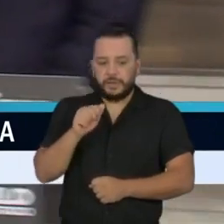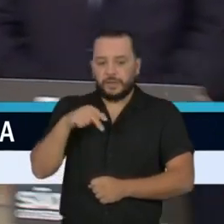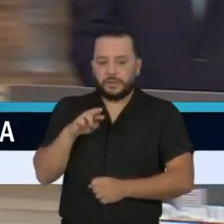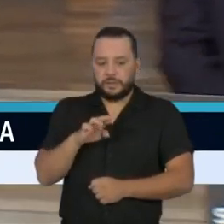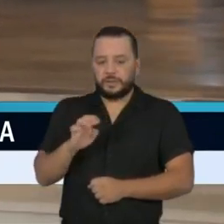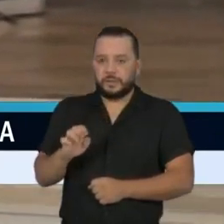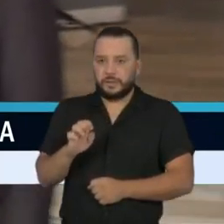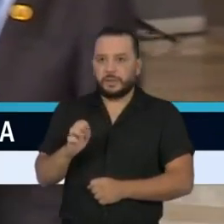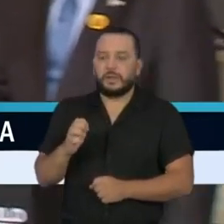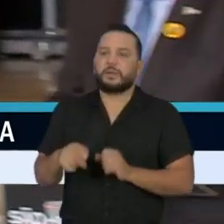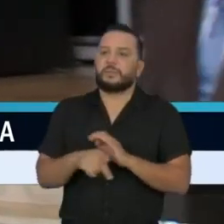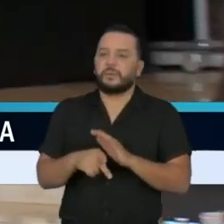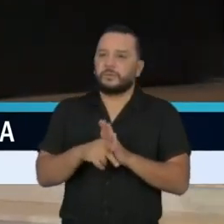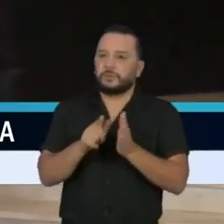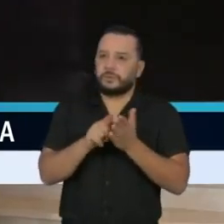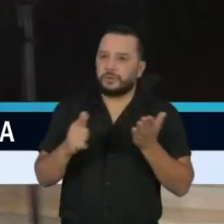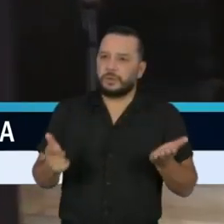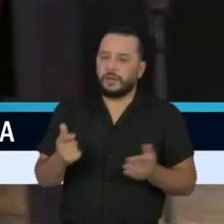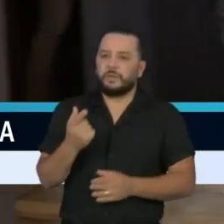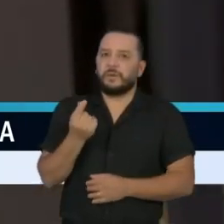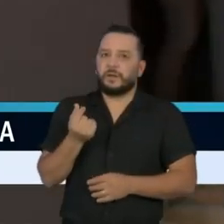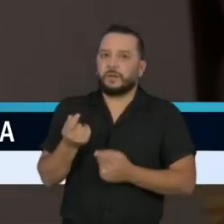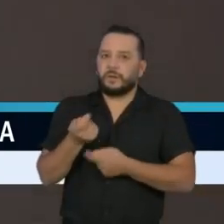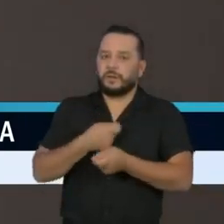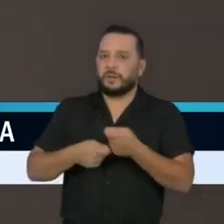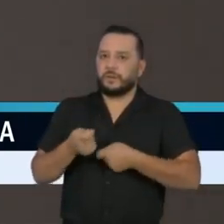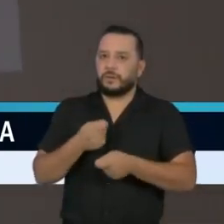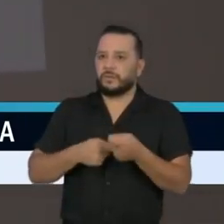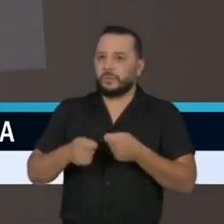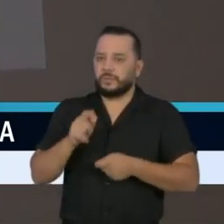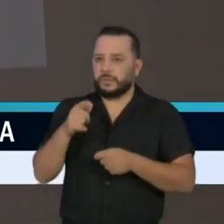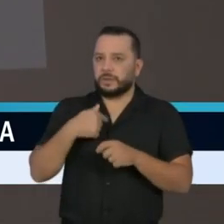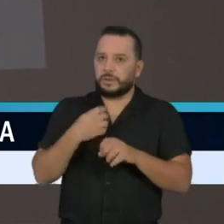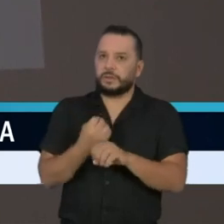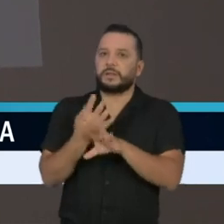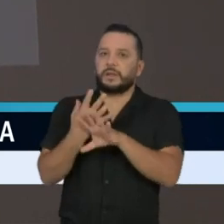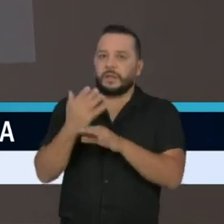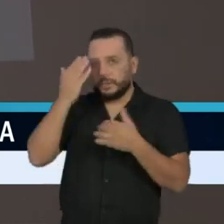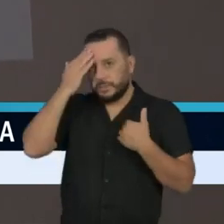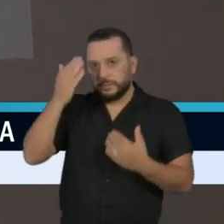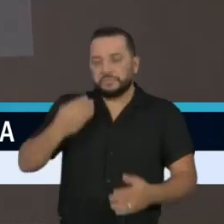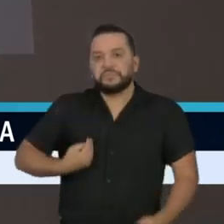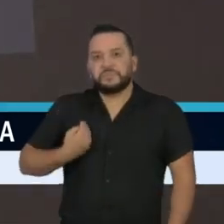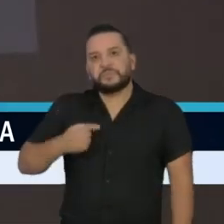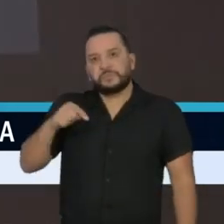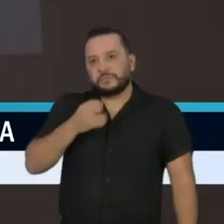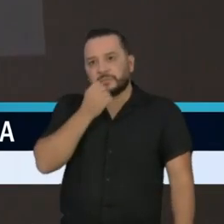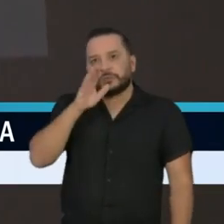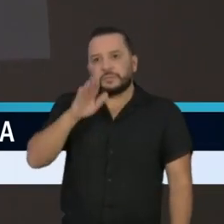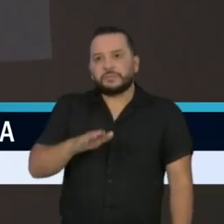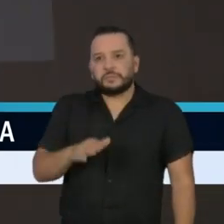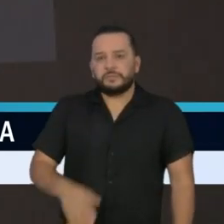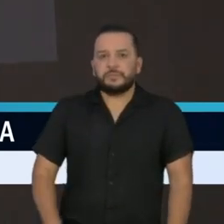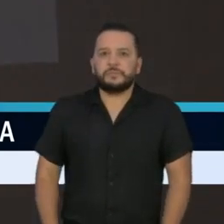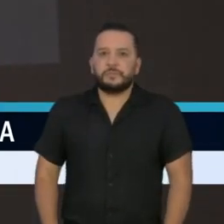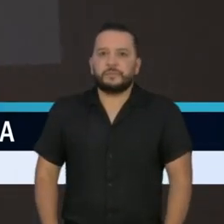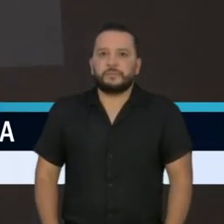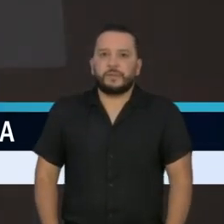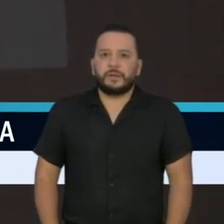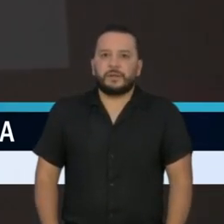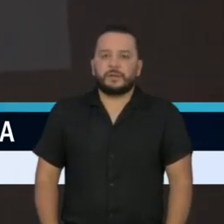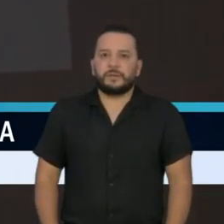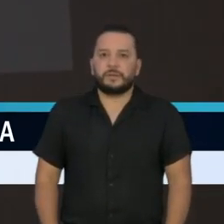do jornal Valor Econômico. André, você já está em tela. Obrigado por estar participando. Boa tarde. Sua pergunta, por favor.